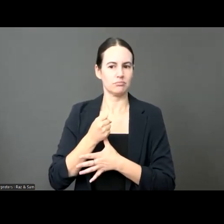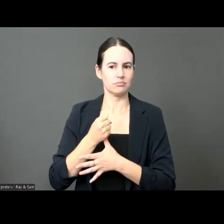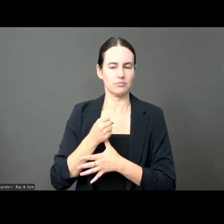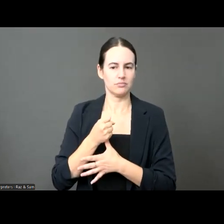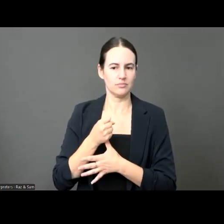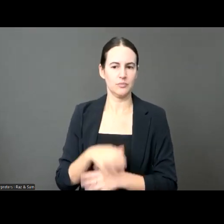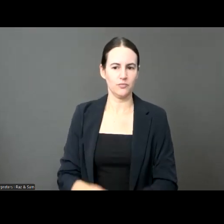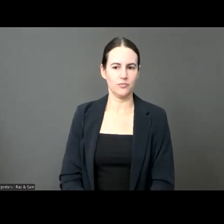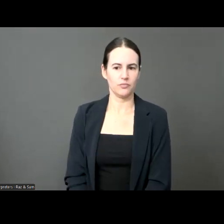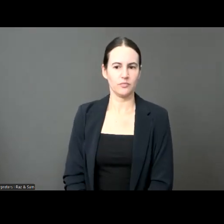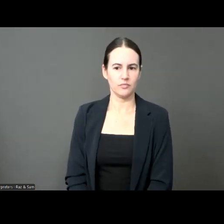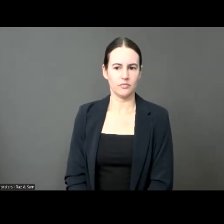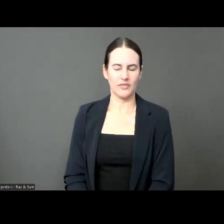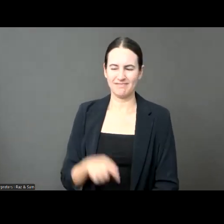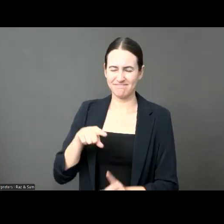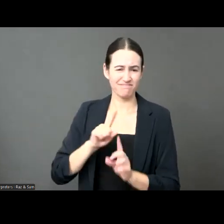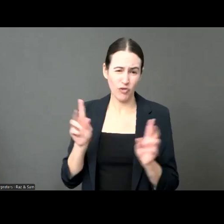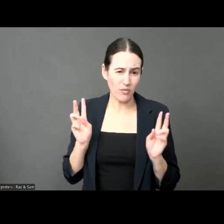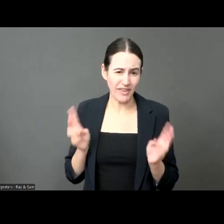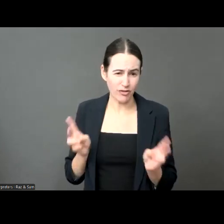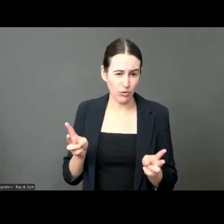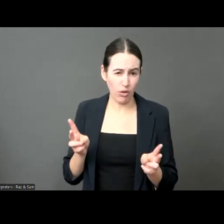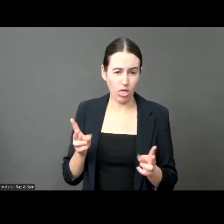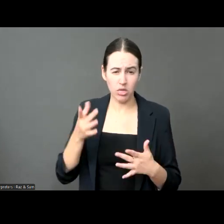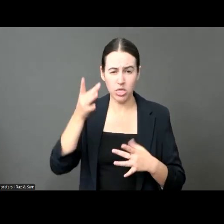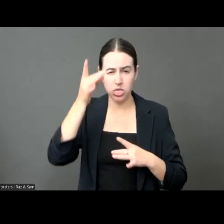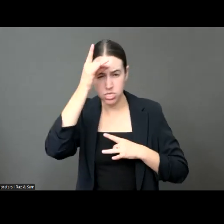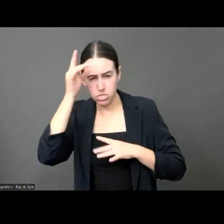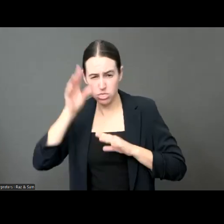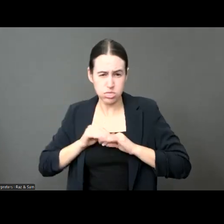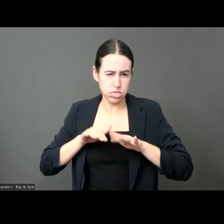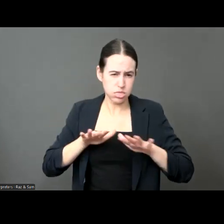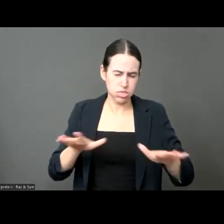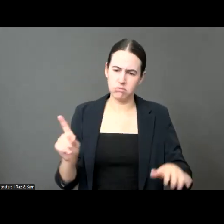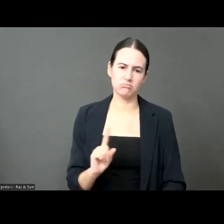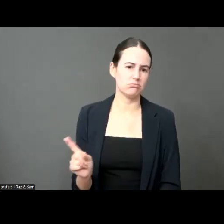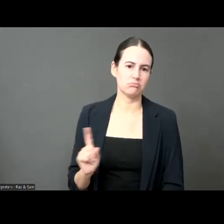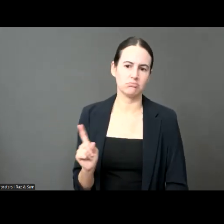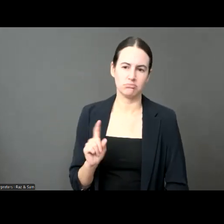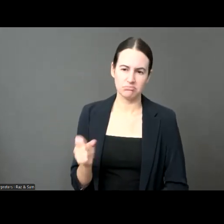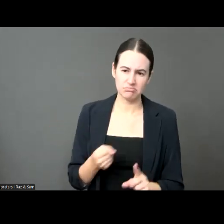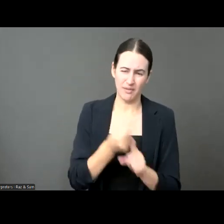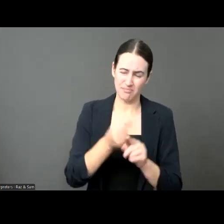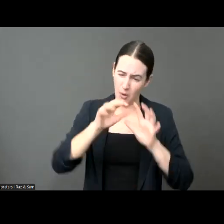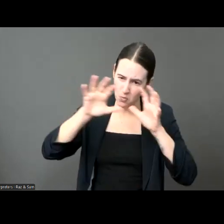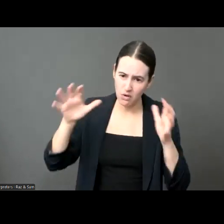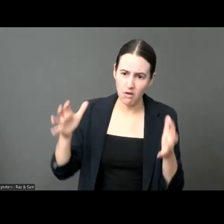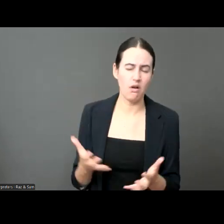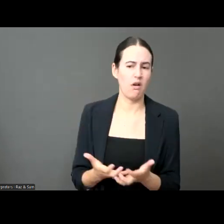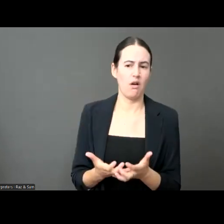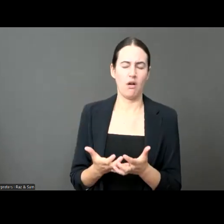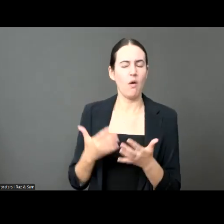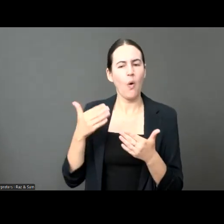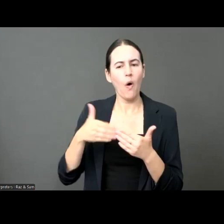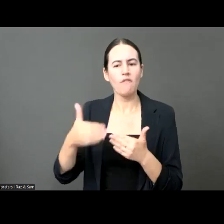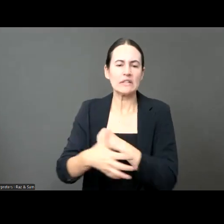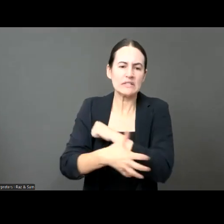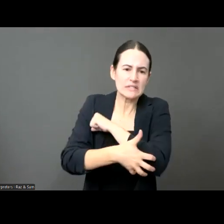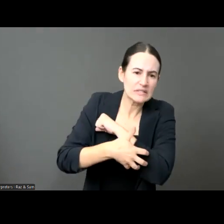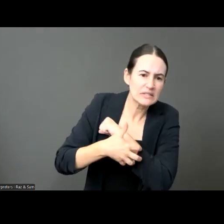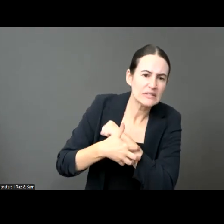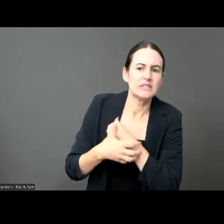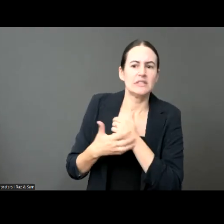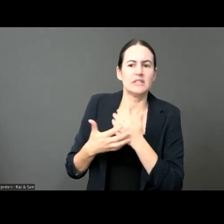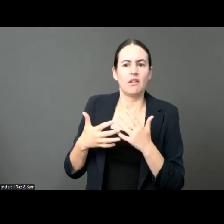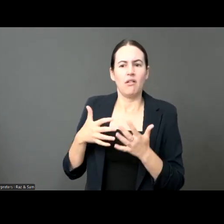se naturalizem a prevalência de comportamentos negativos. É importante estabelecer, principalmente diante das populações